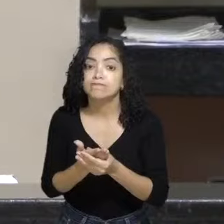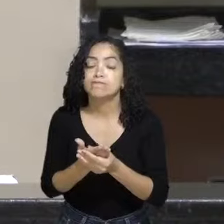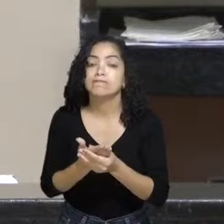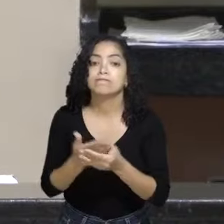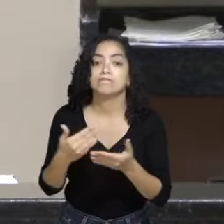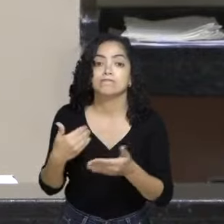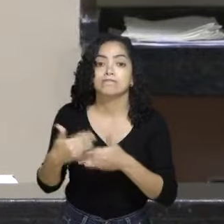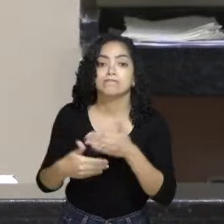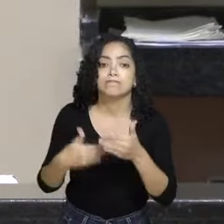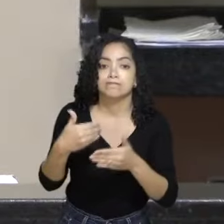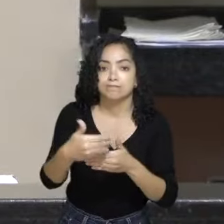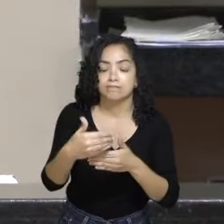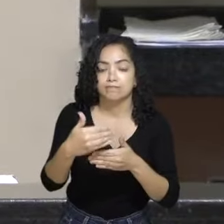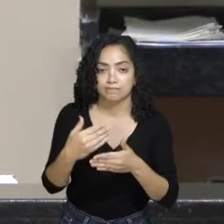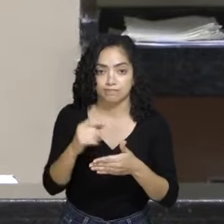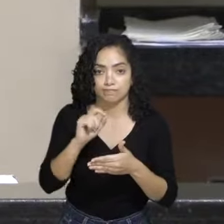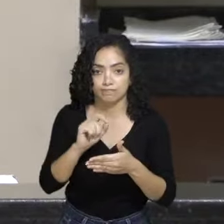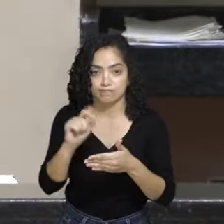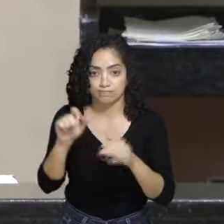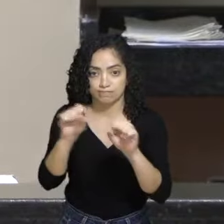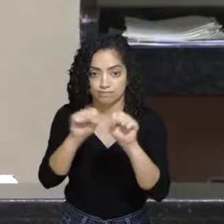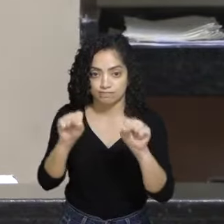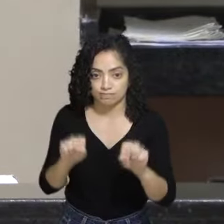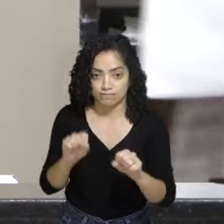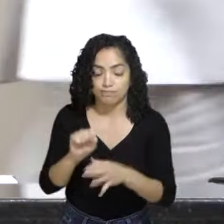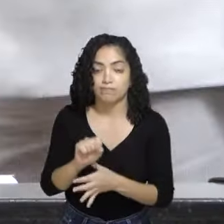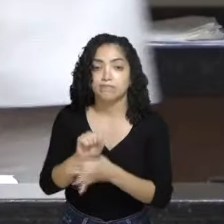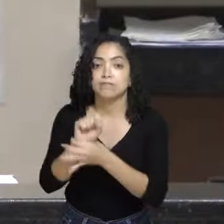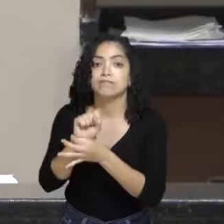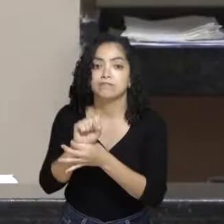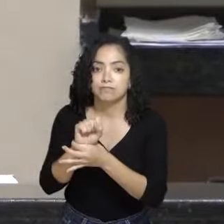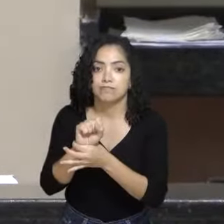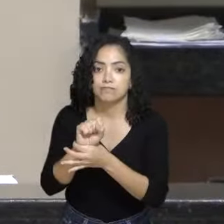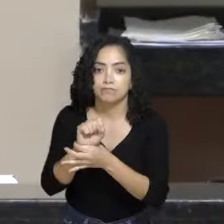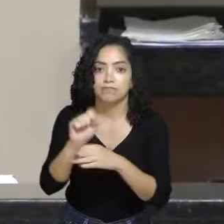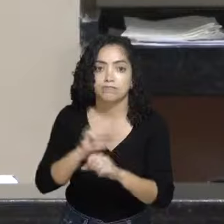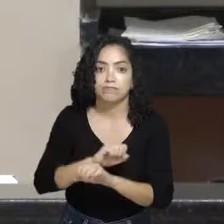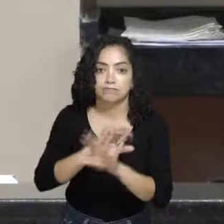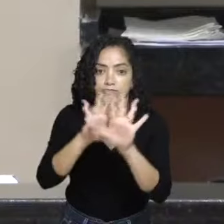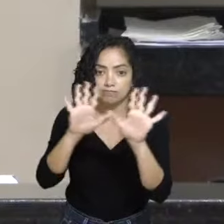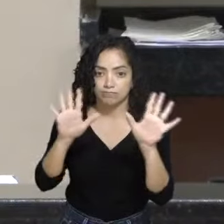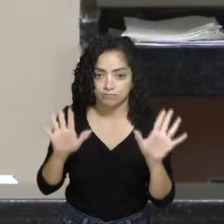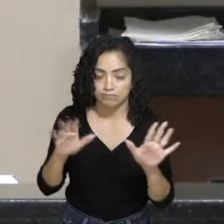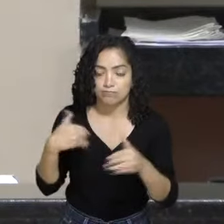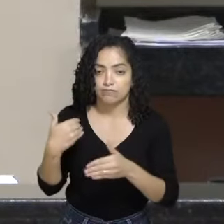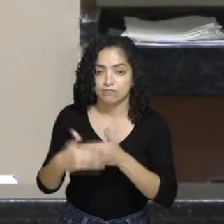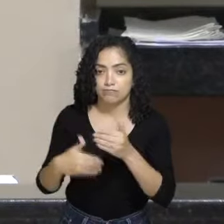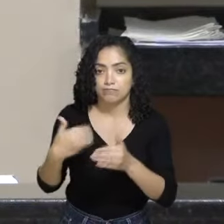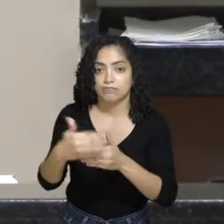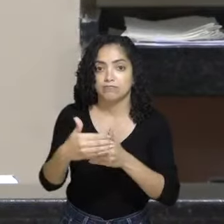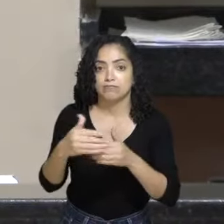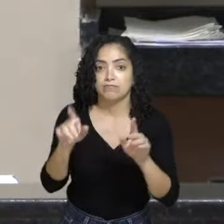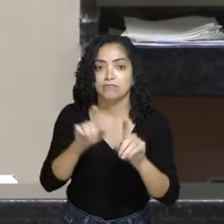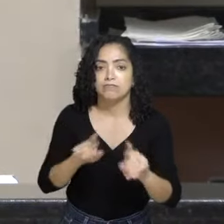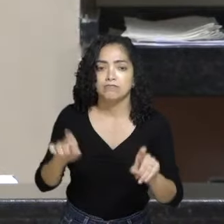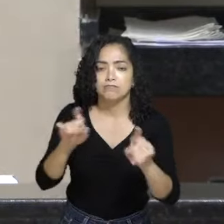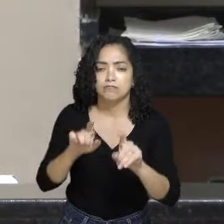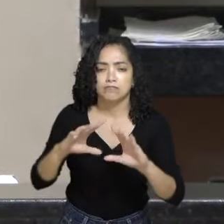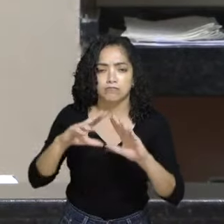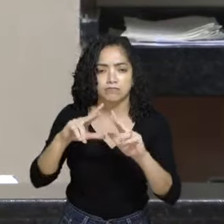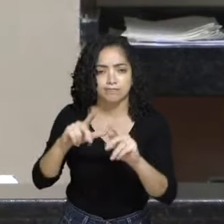a ver com a implantação do sistema que garante, com total transparência, a tramitação digital de todos os